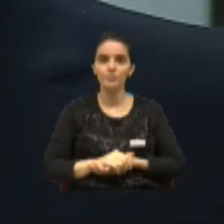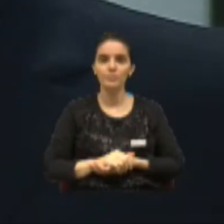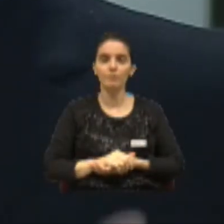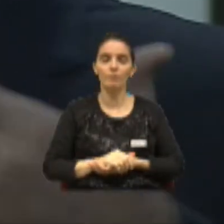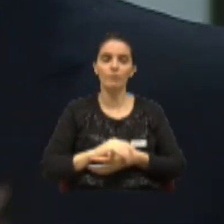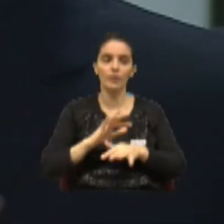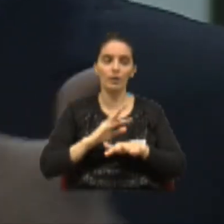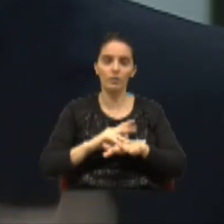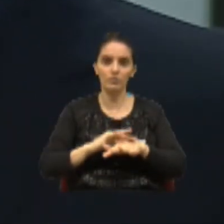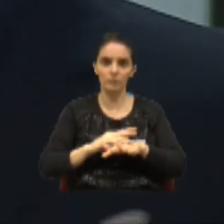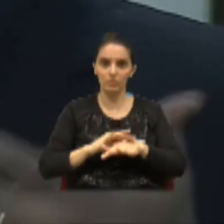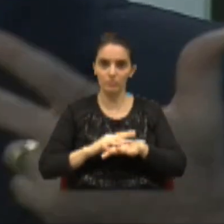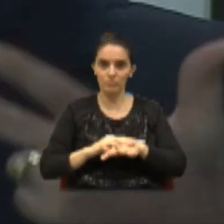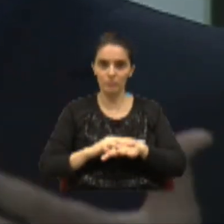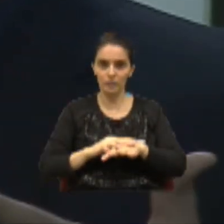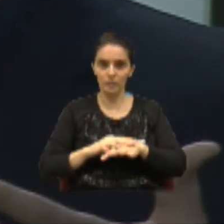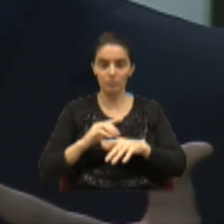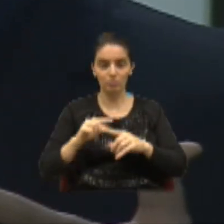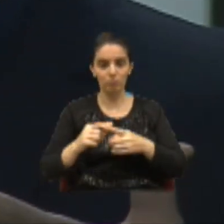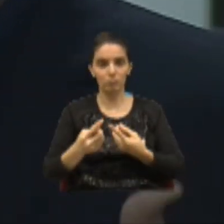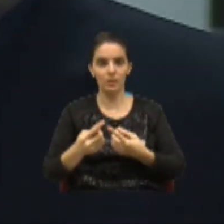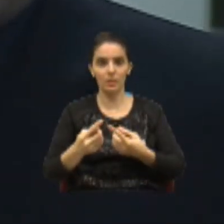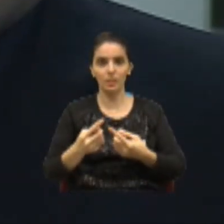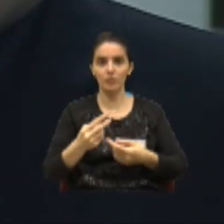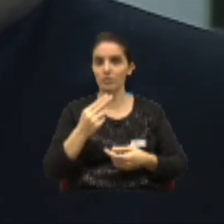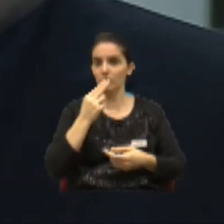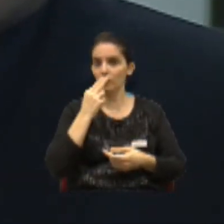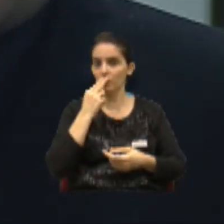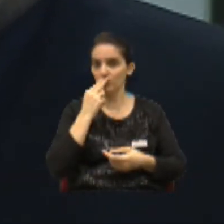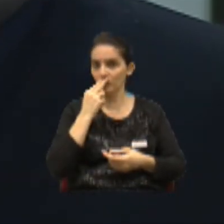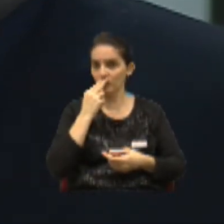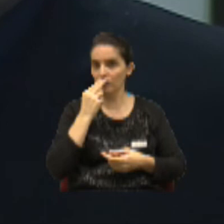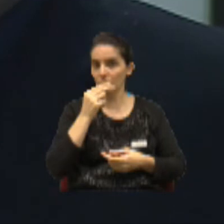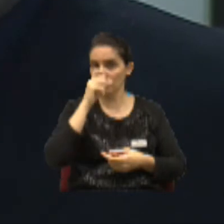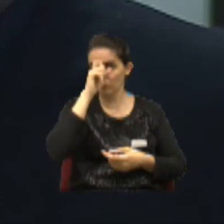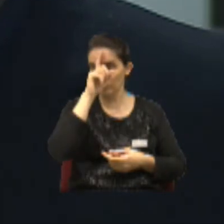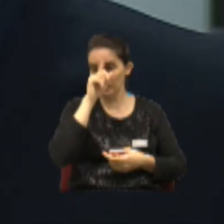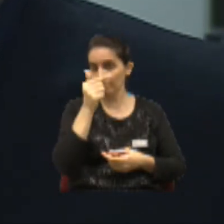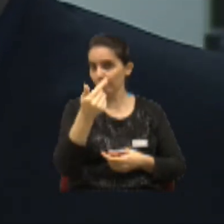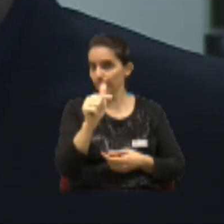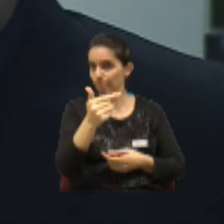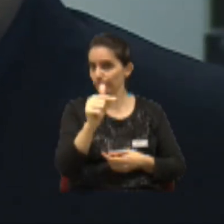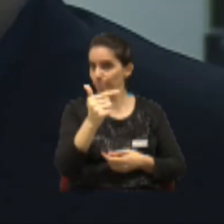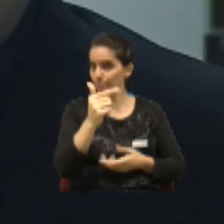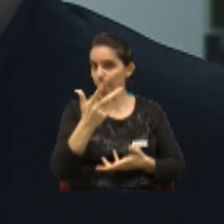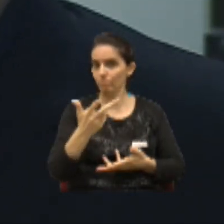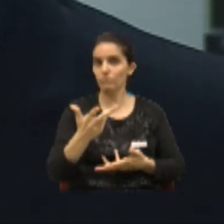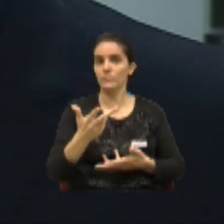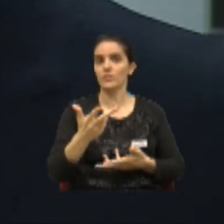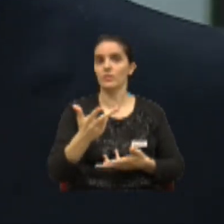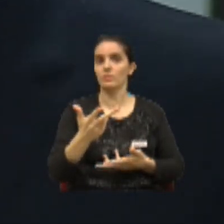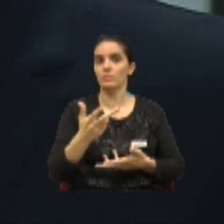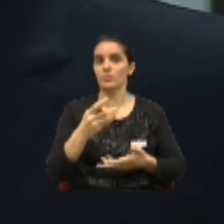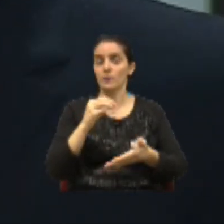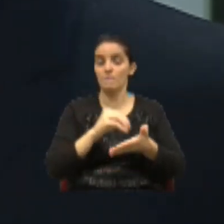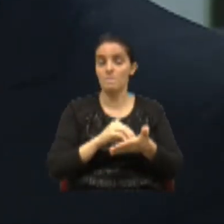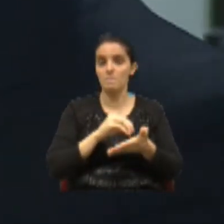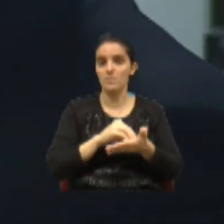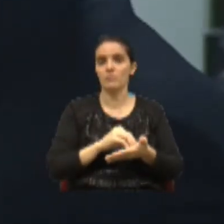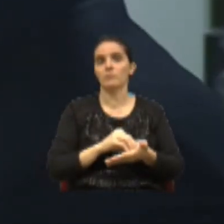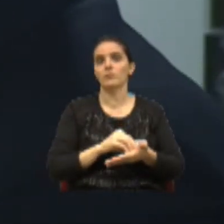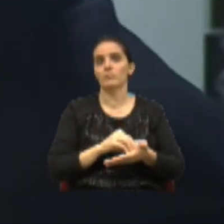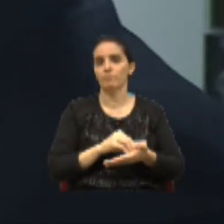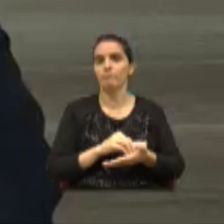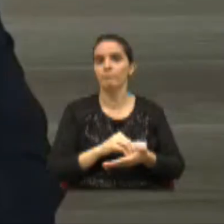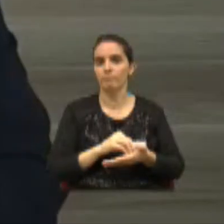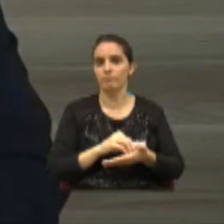doente, e não tem vaga de UTI para todo mundo. Isso é um problema que eu já venho falando há anos, E isso nós